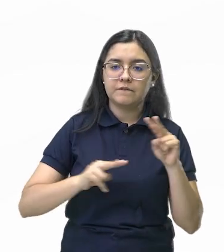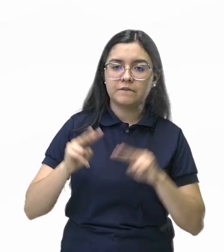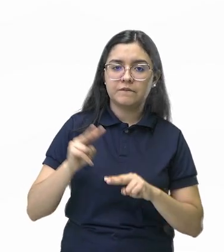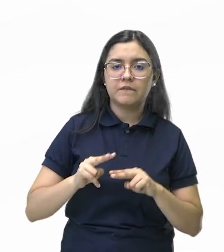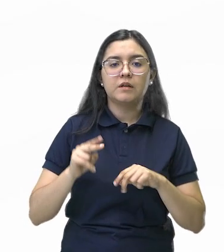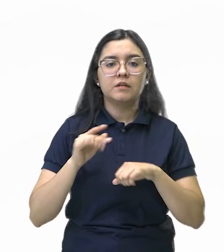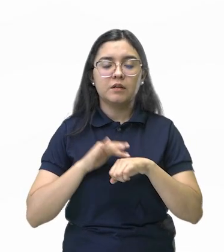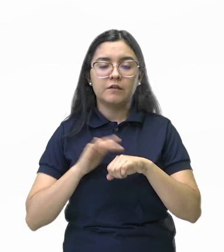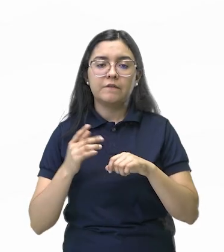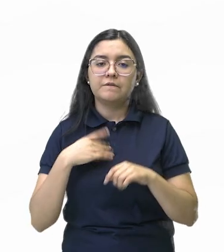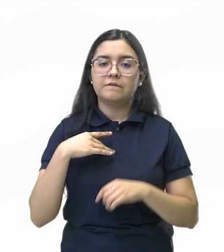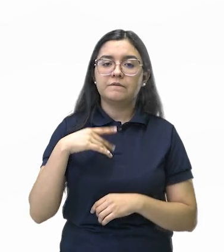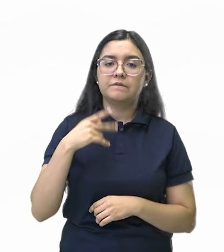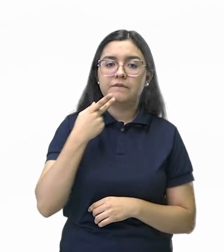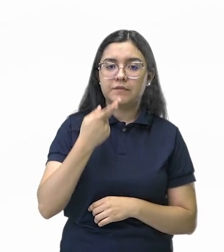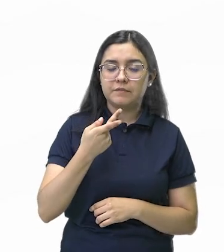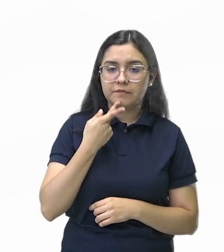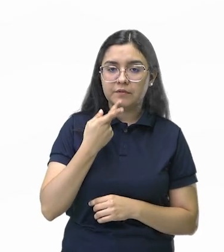tátil, verbal.